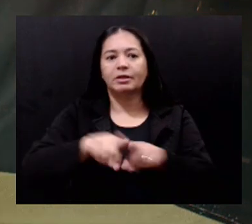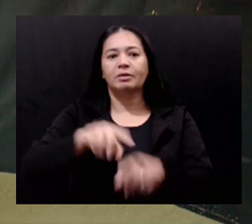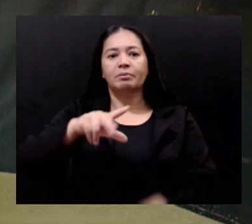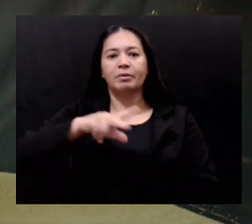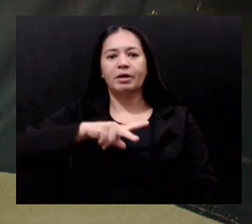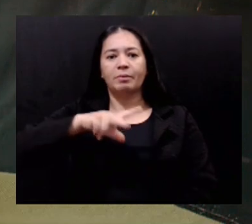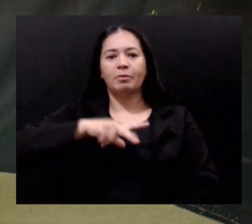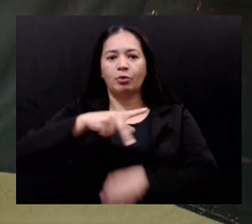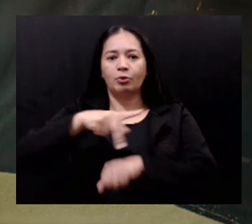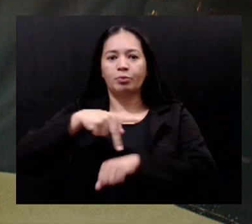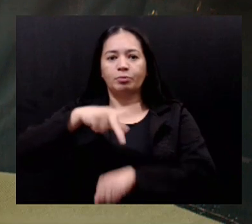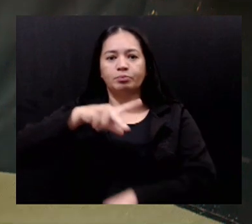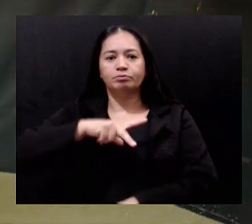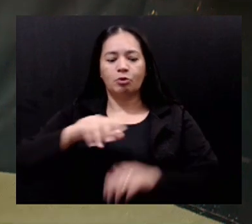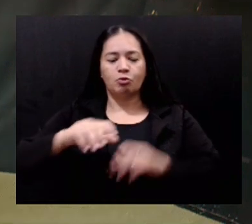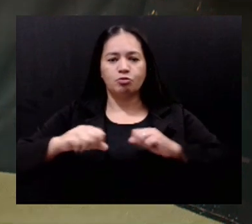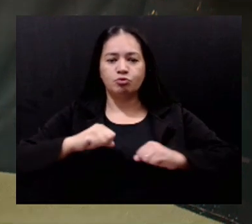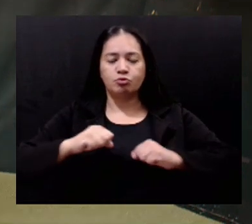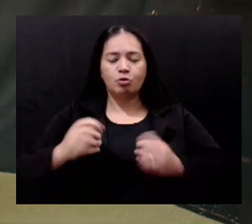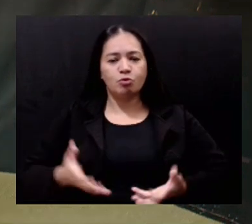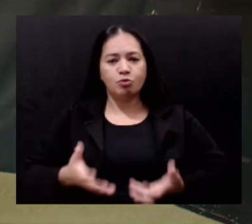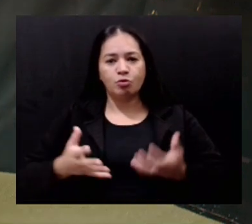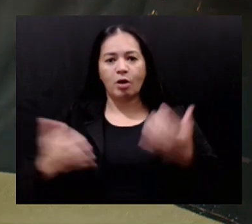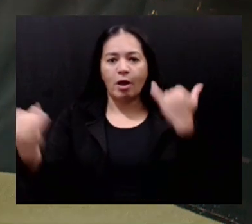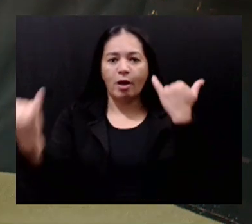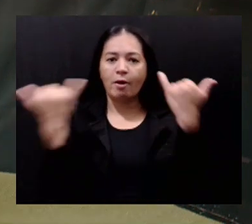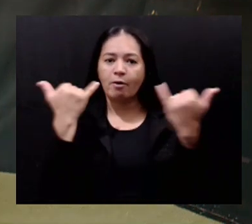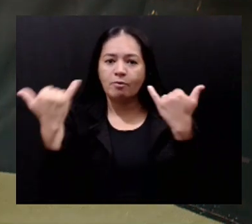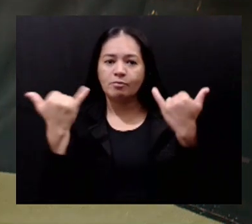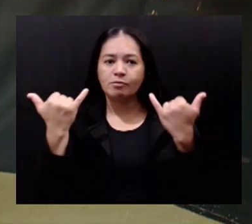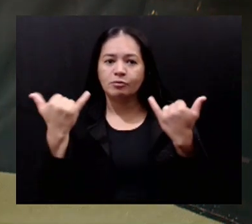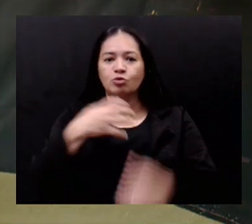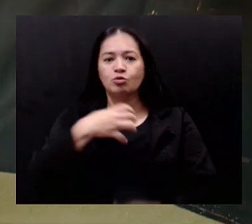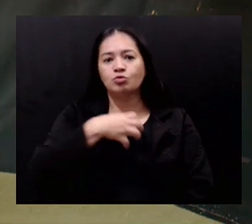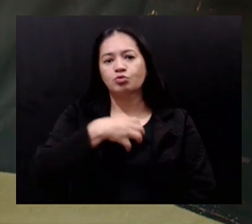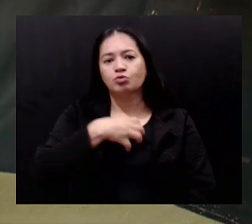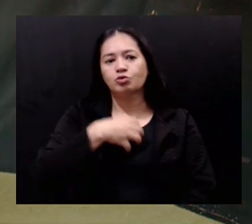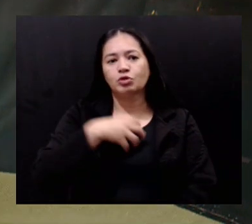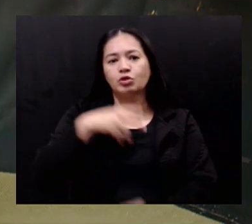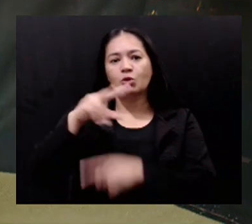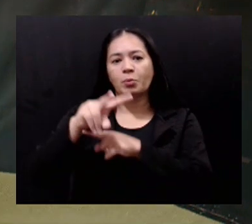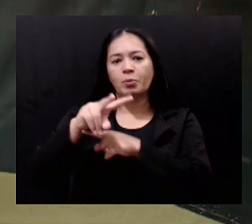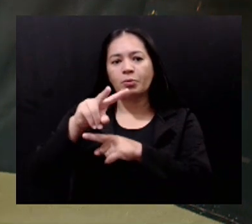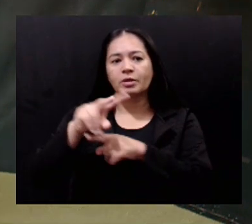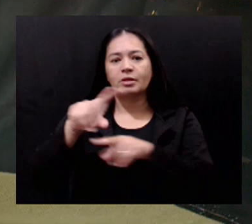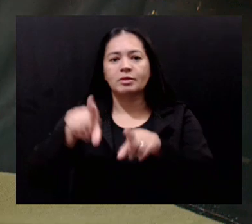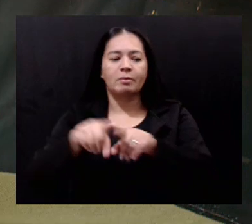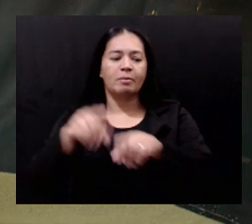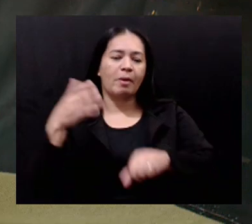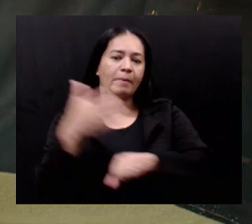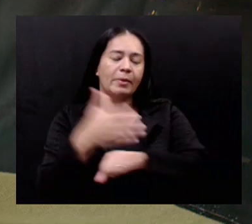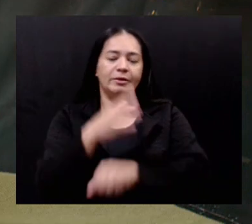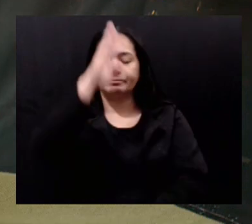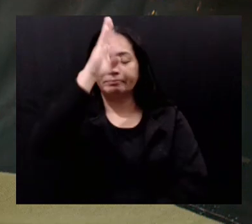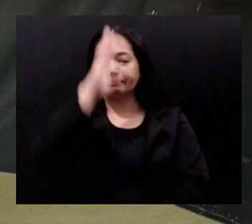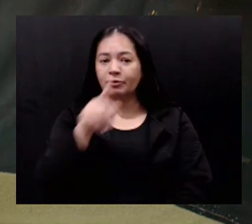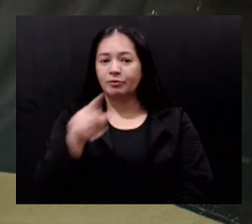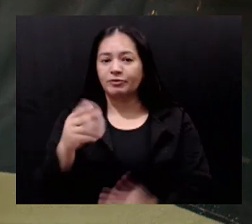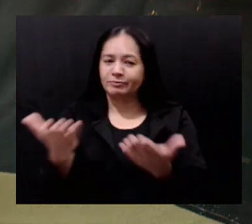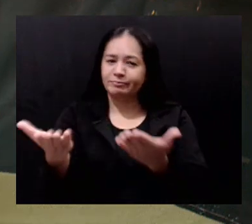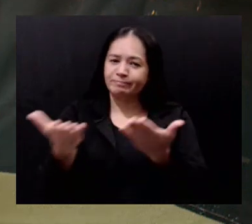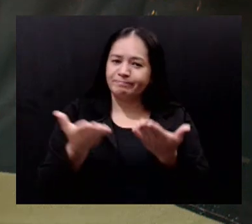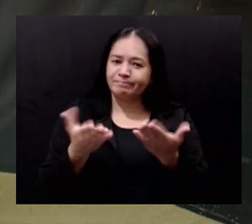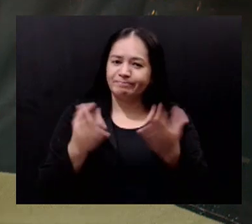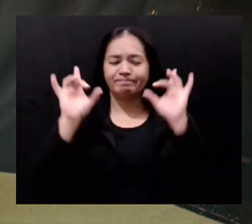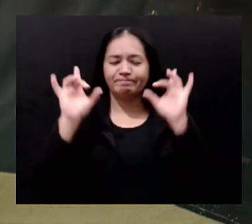reforça a importância da informação como forma de proteção e a participação é gratuita, você é convidado especial.